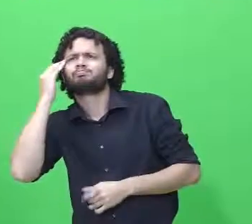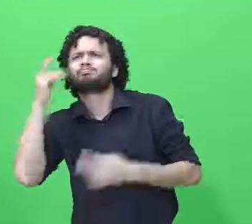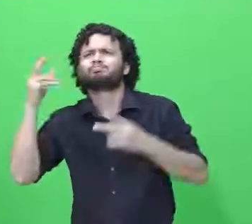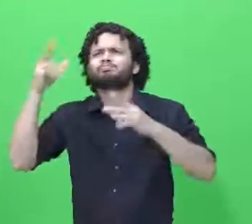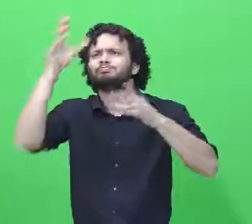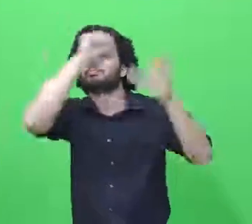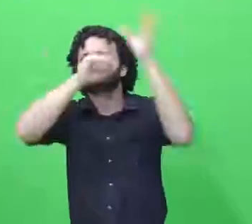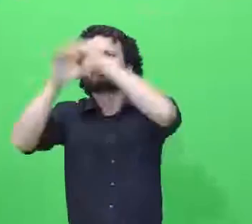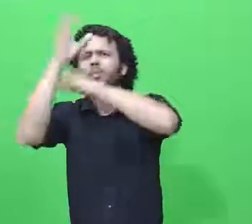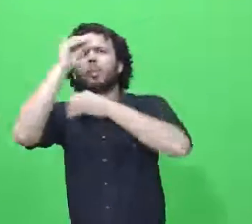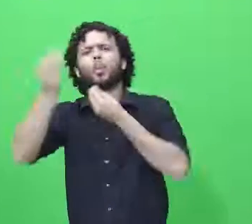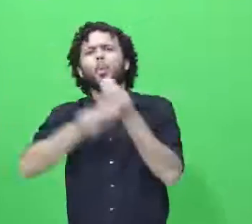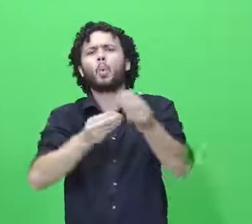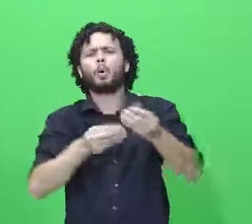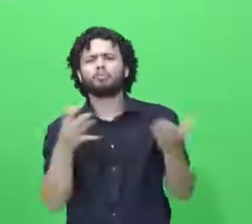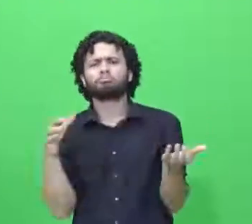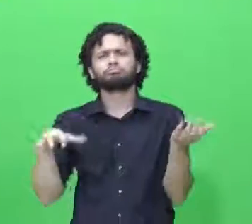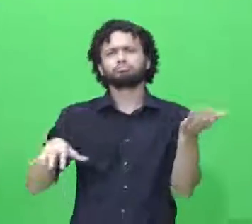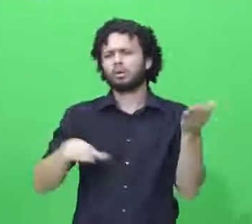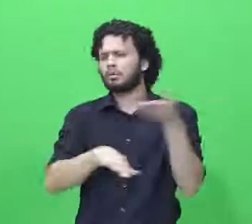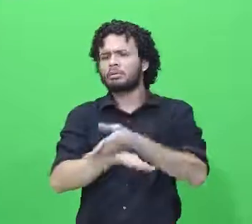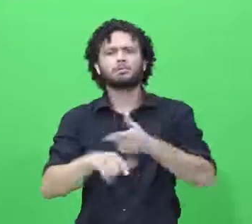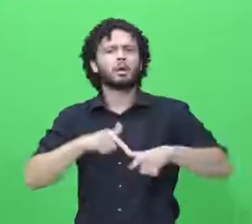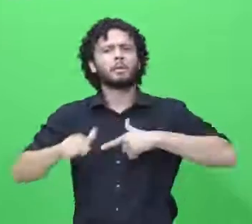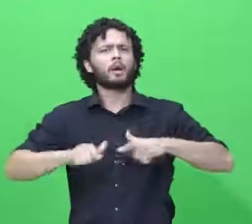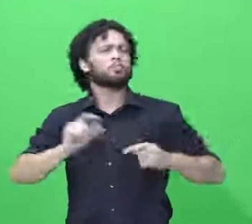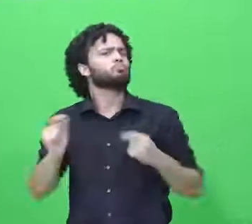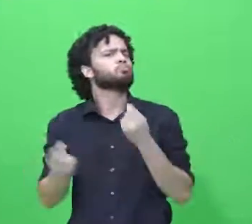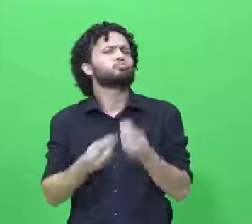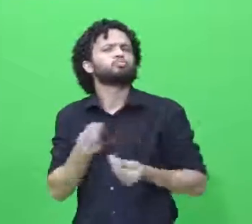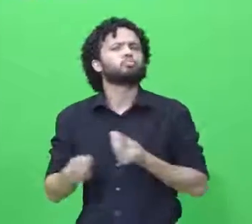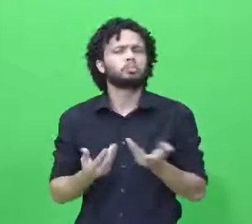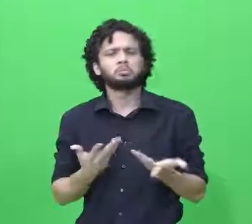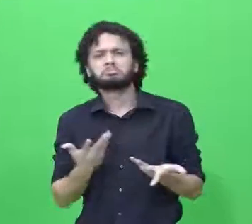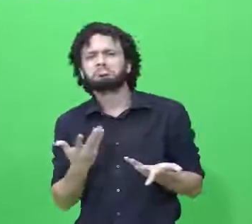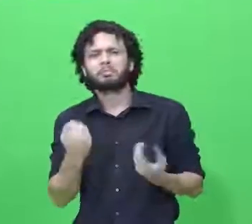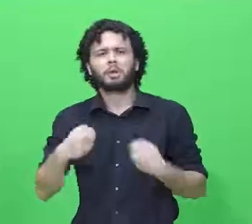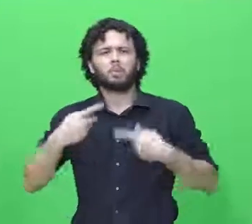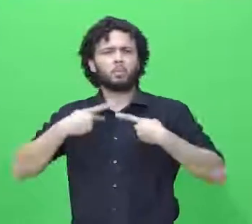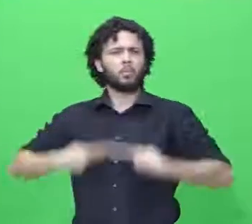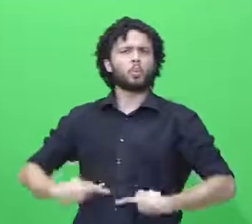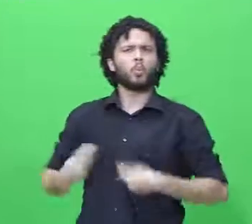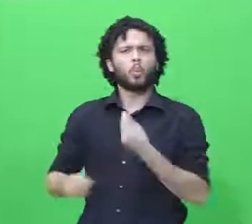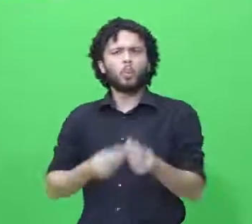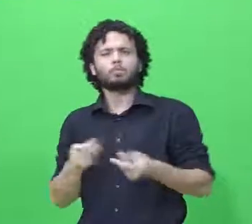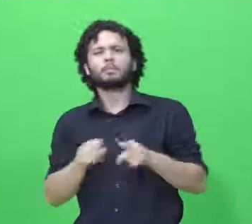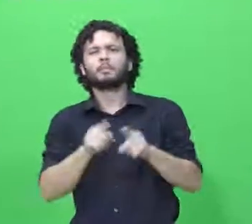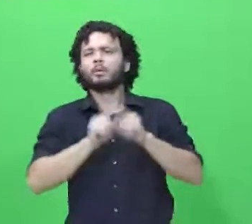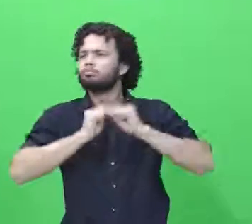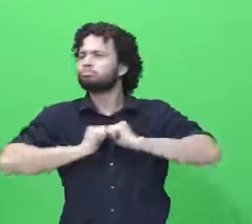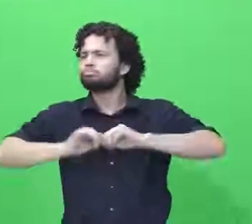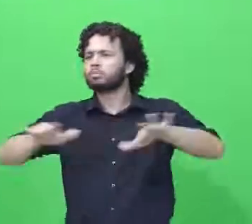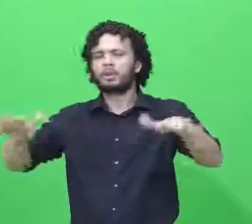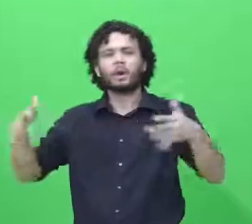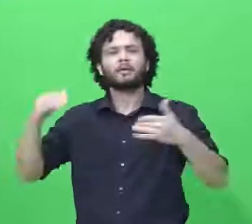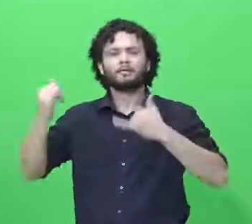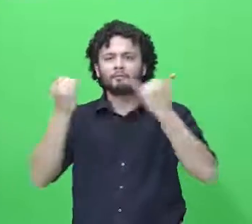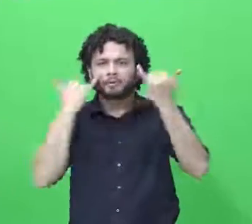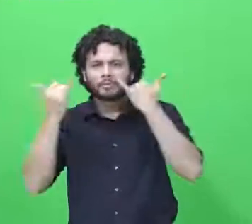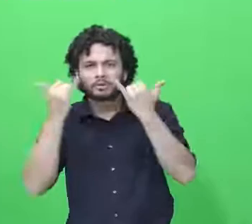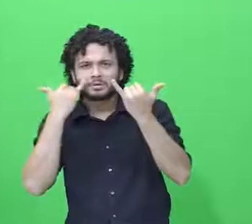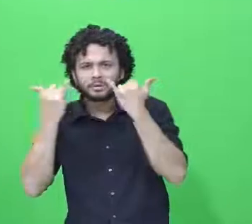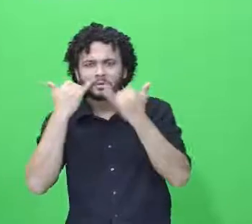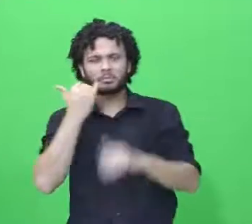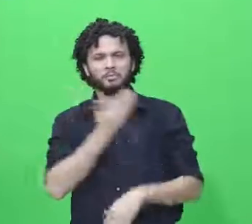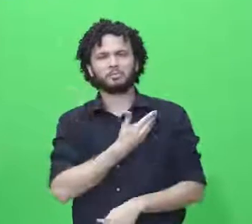importante o papel do parlamentar e como é que ele deve se comportar, como é que ele deve entender e como ele deve depois disseminar essa informação para todos os